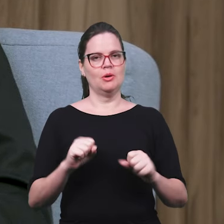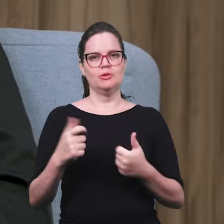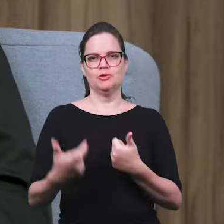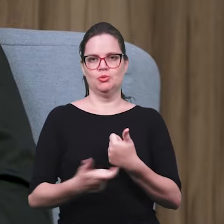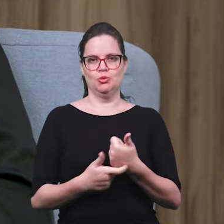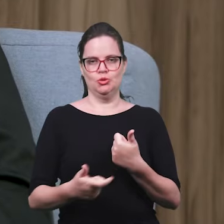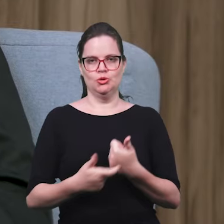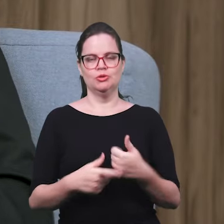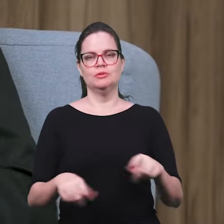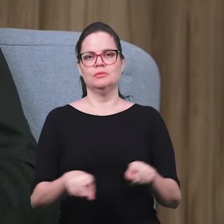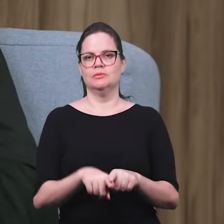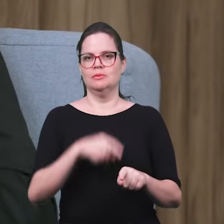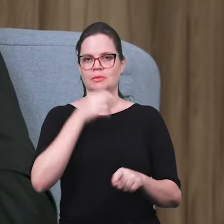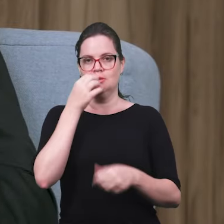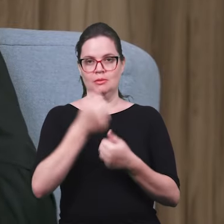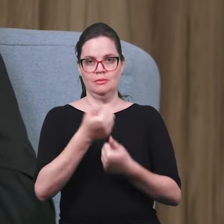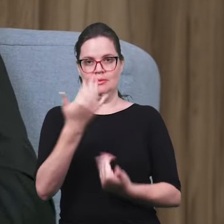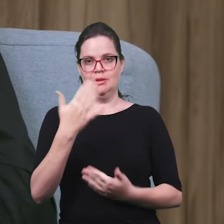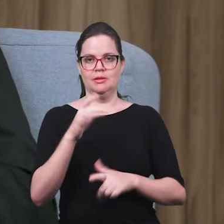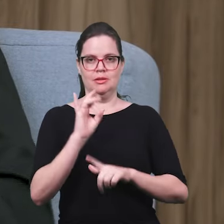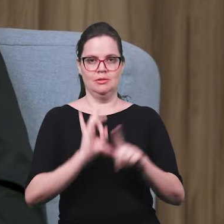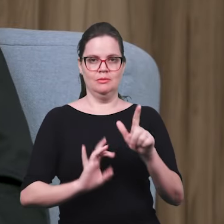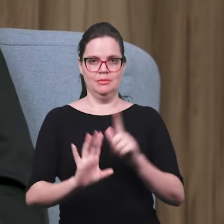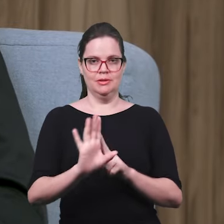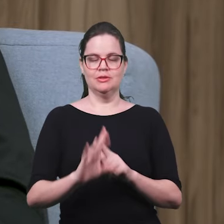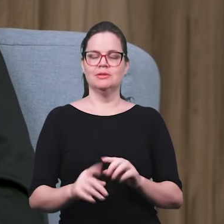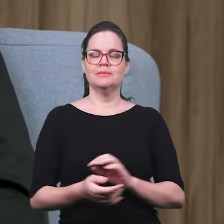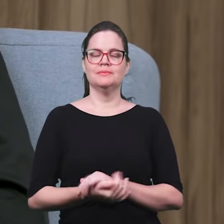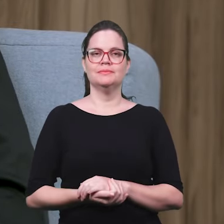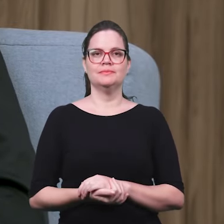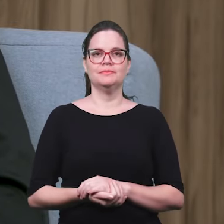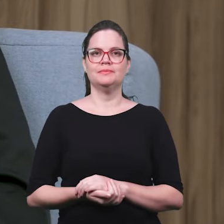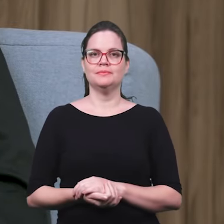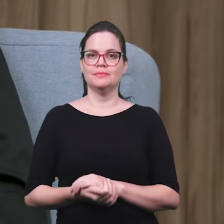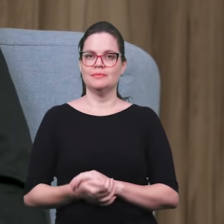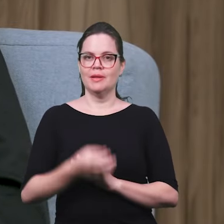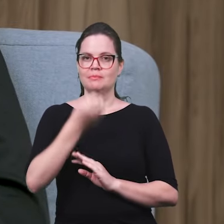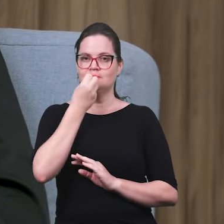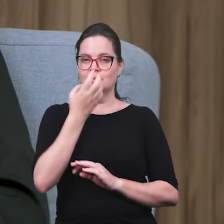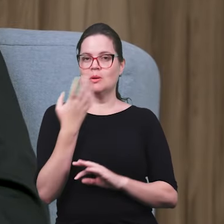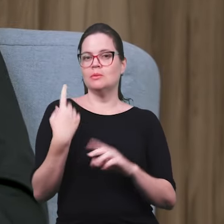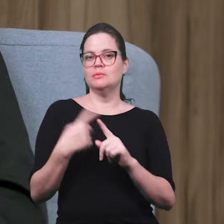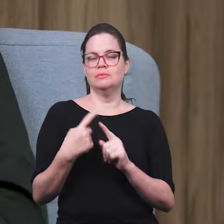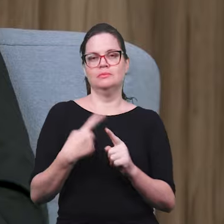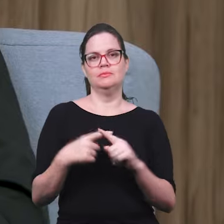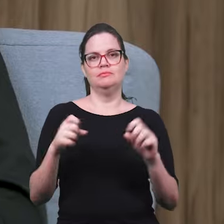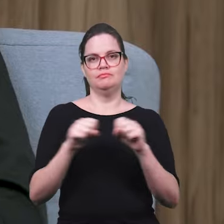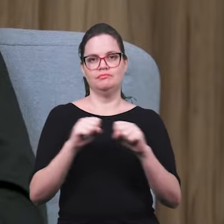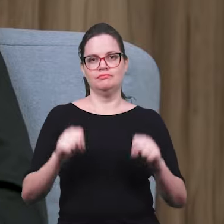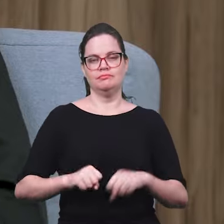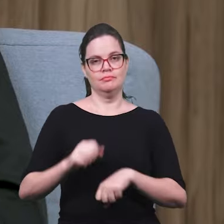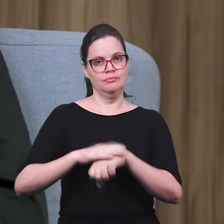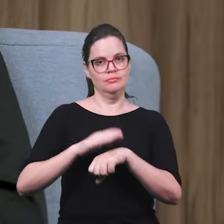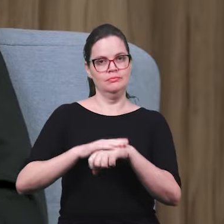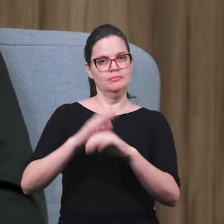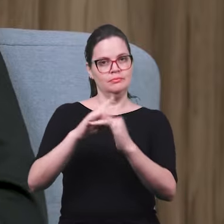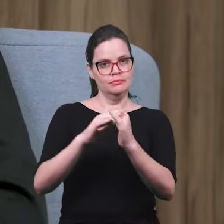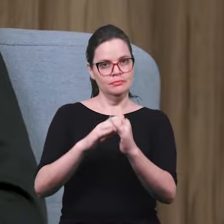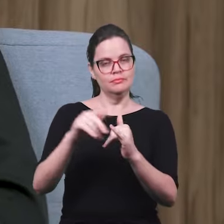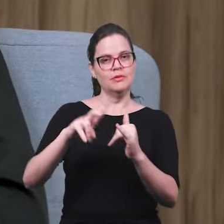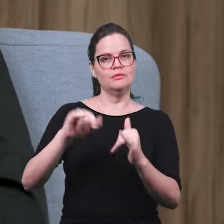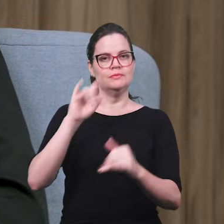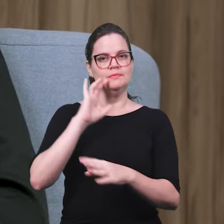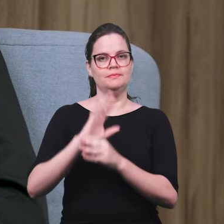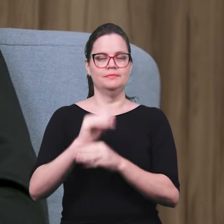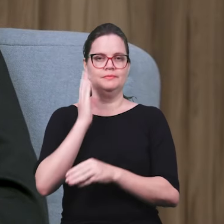programa, também pode curtir, comentar e compartilhar. Isto traz mais visibilidade sempre, mais